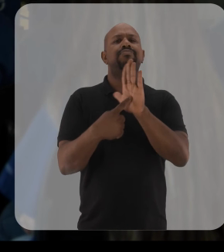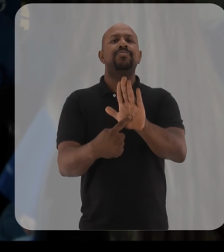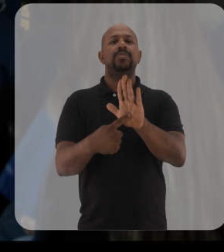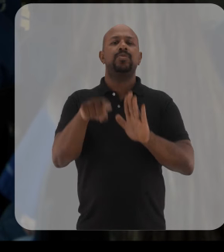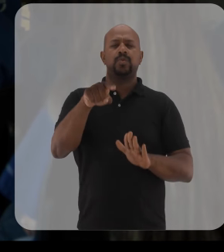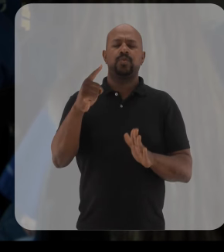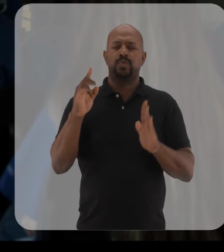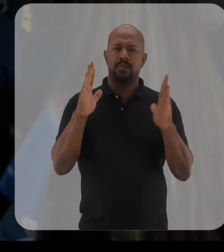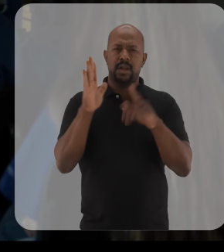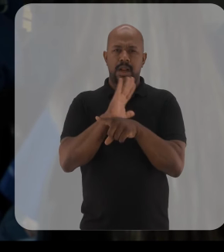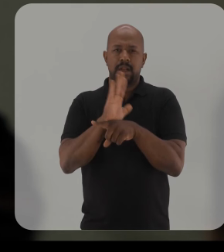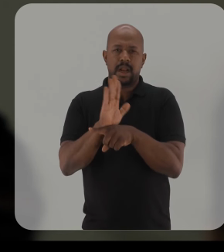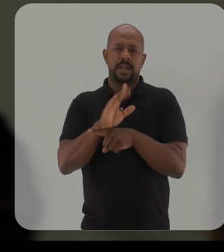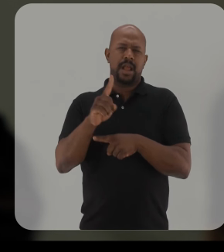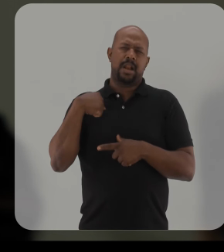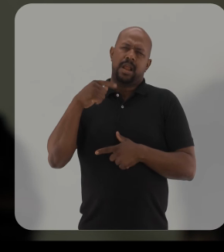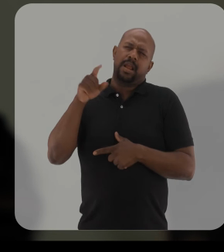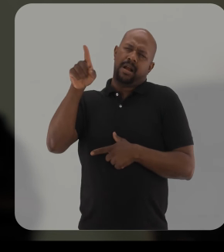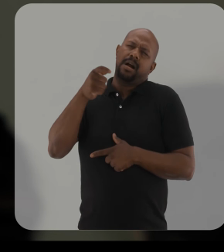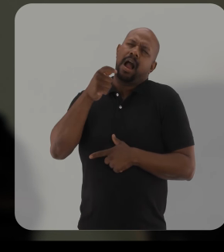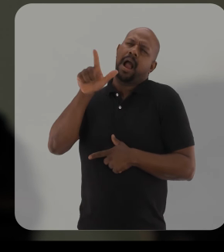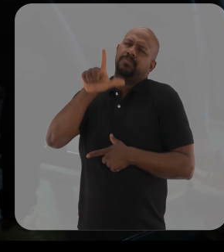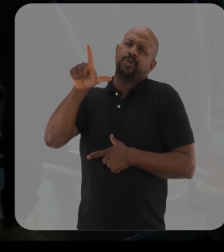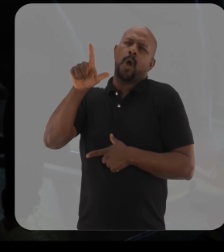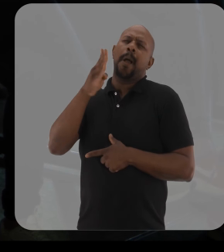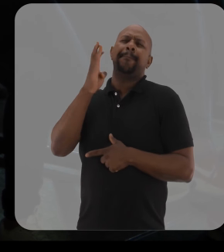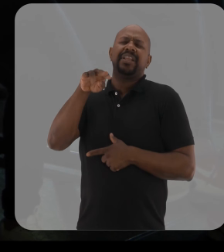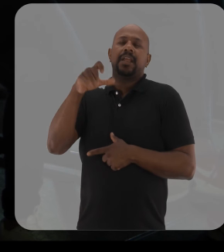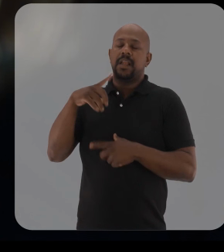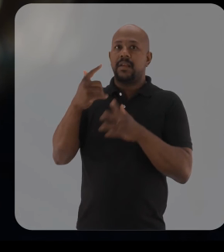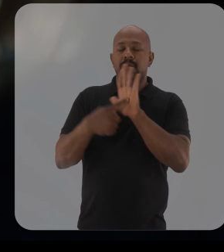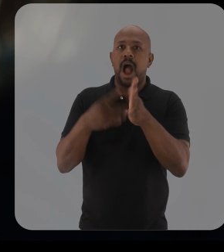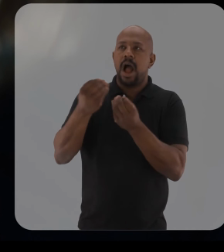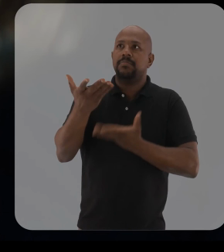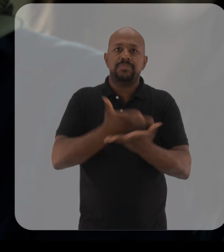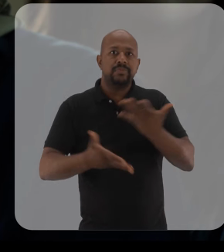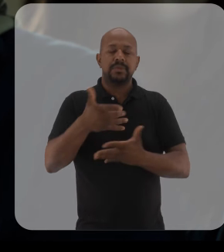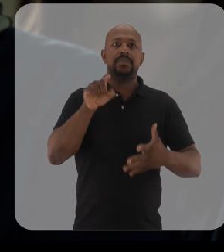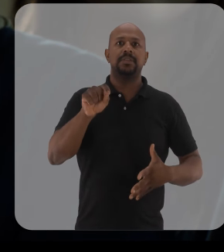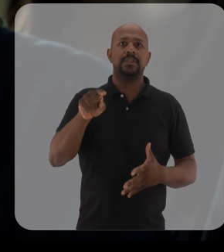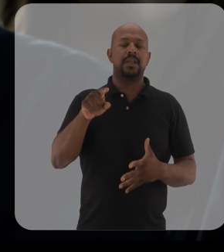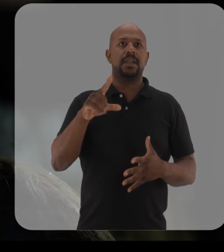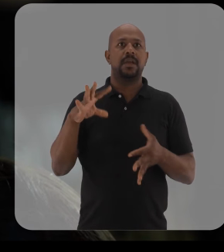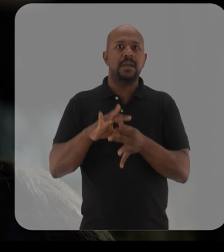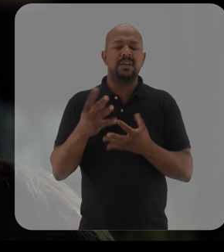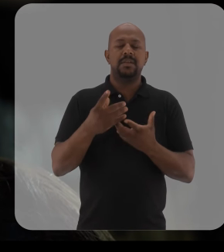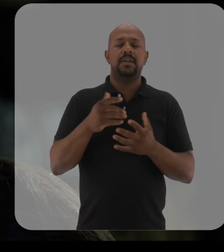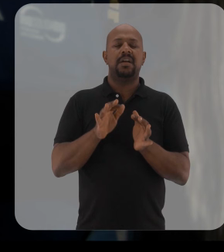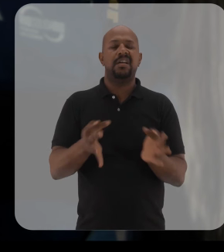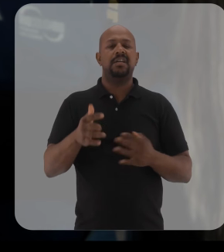com a exibição de um episódio da série britânica Black Mirror, que aborda exatamente esses tipos de relacionamentos, baseados